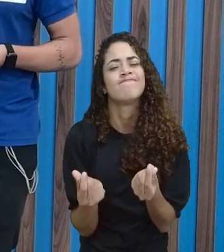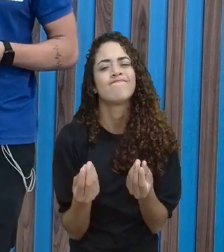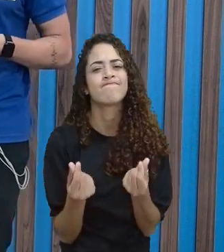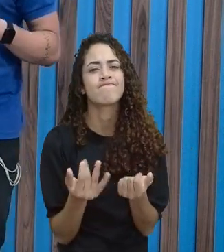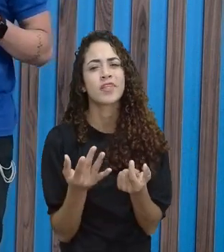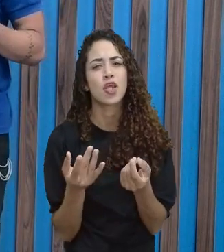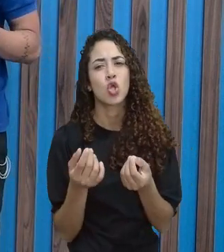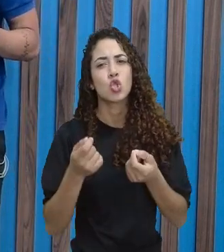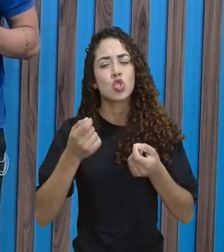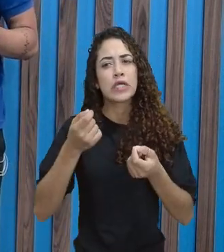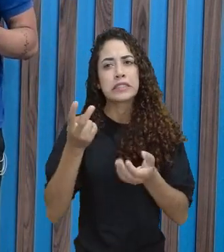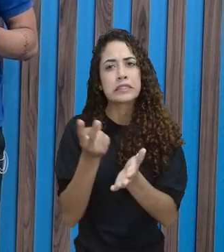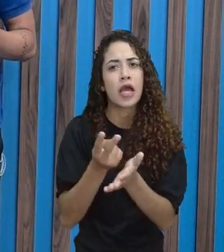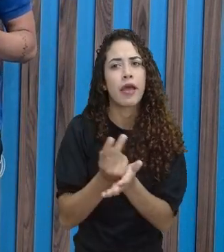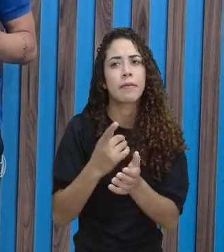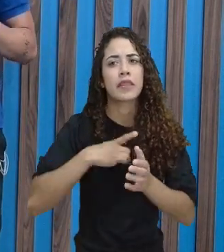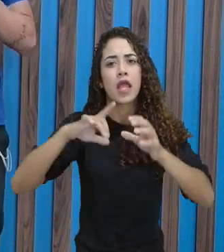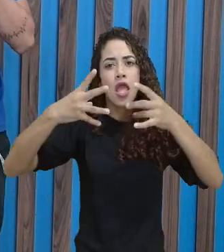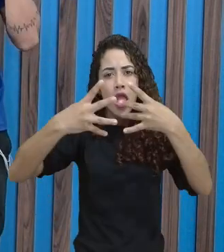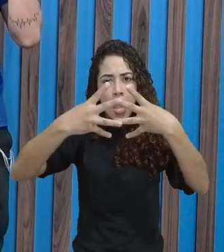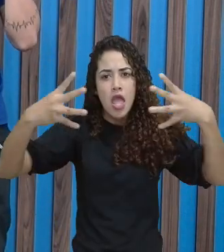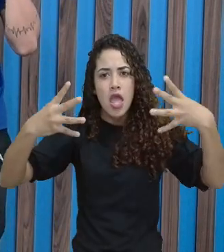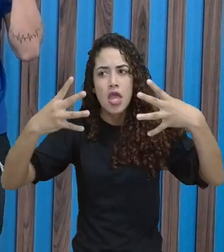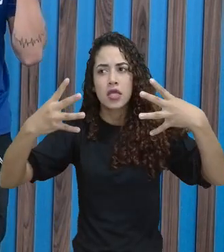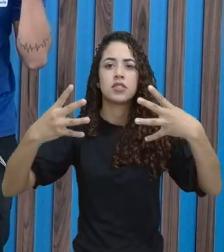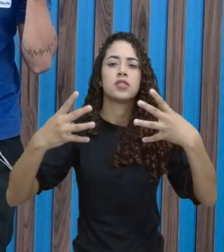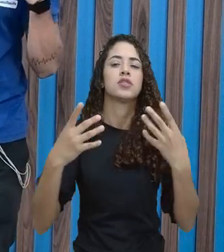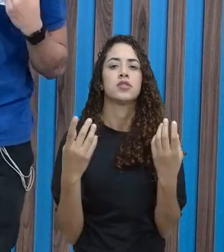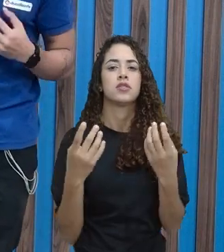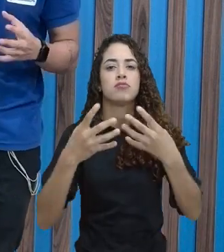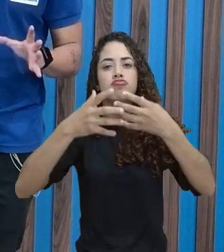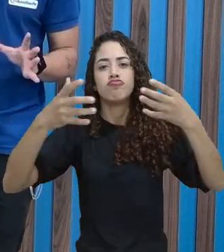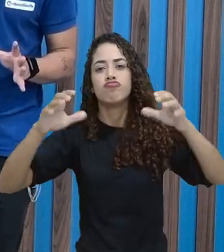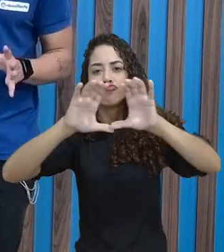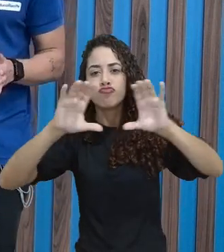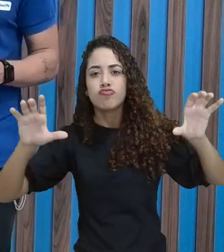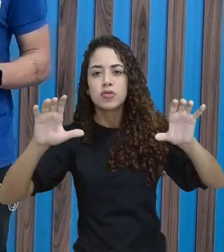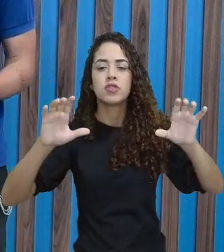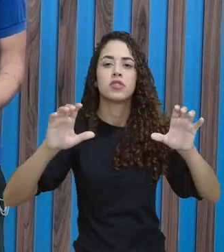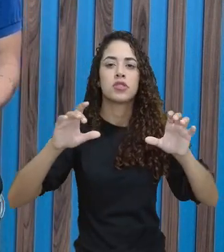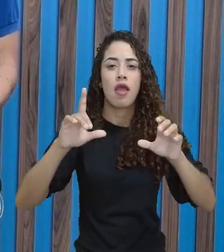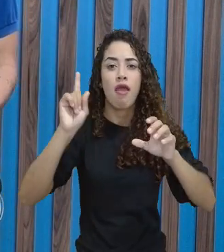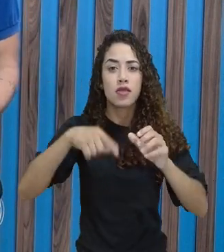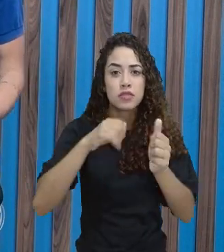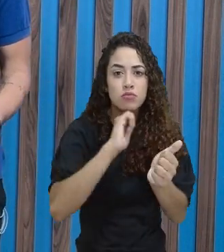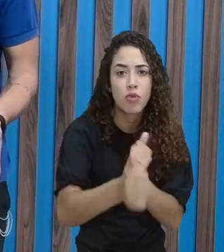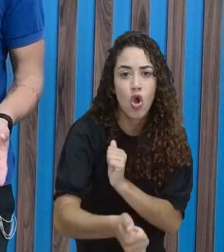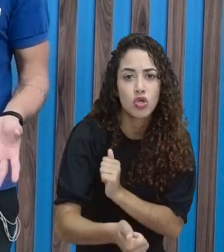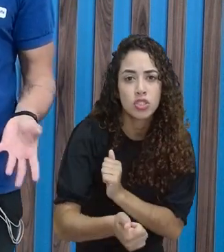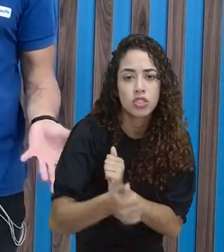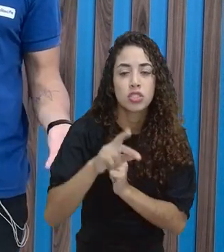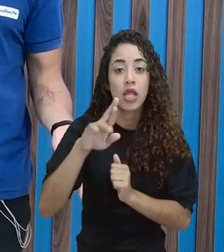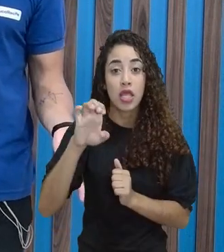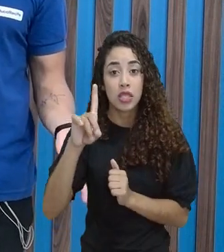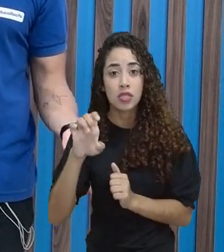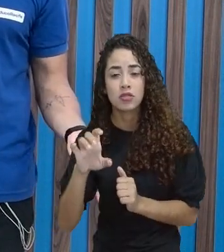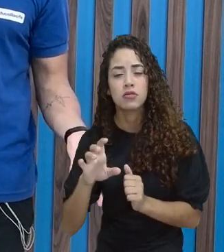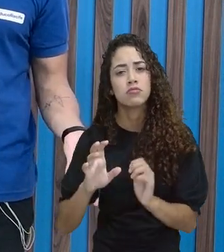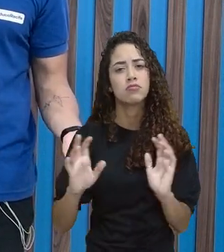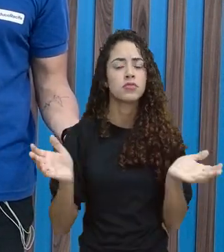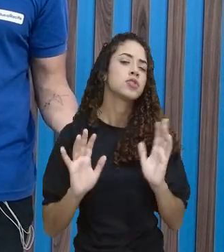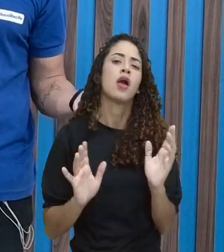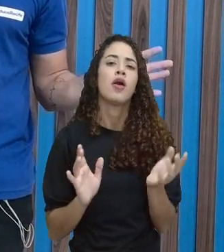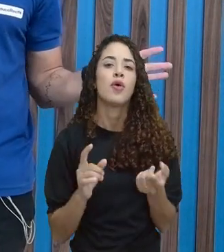mas então tudo que tem rede, a gente diz que é esporte de rede, né? Não é bem assim. Porque se fosse assim, no futebol também tem